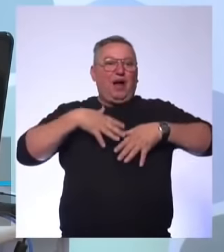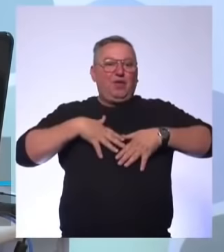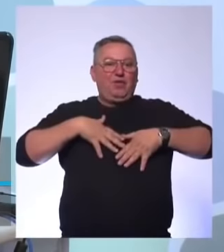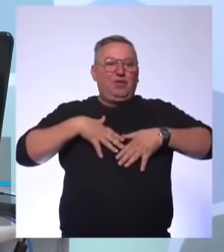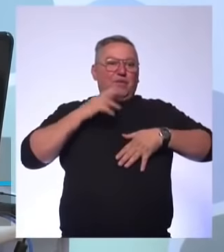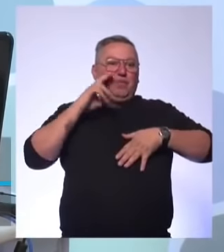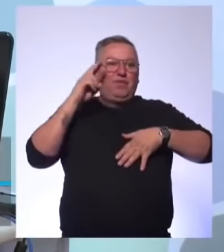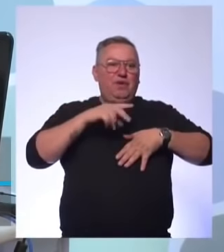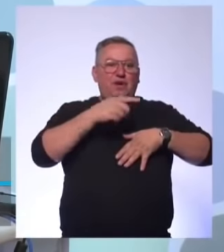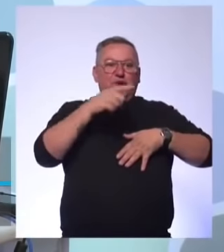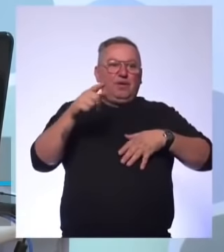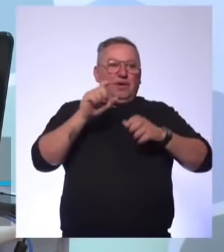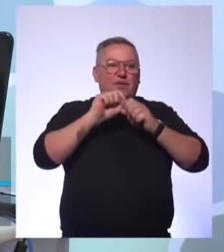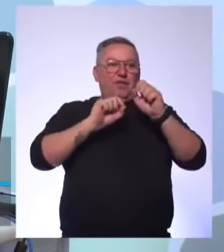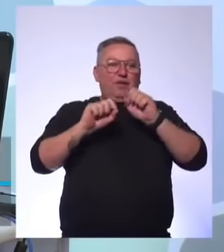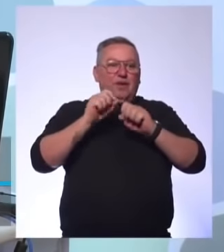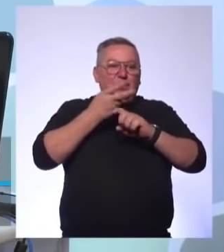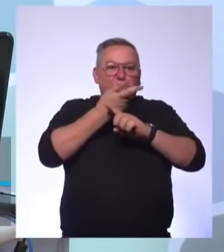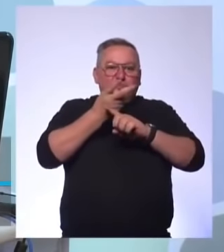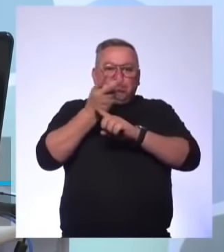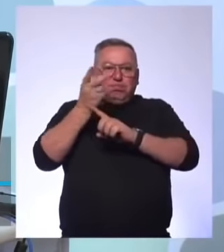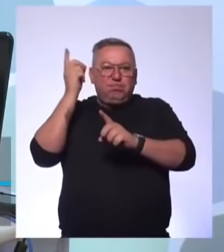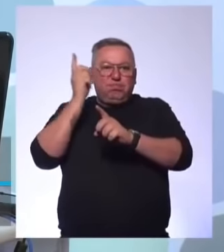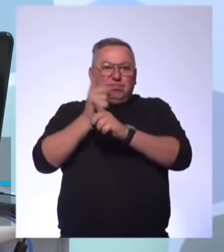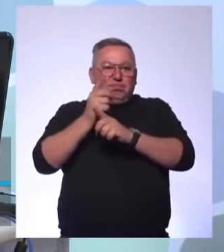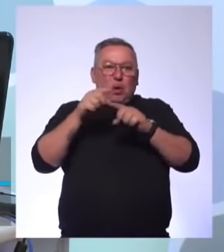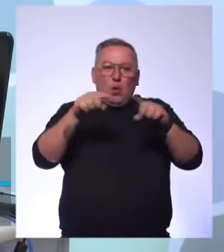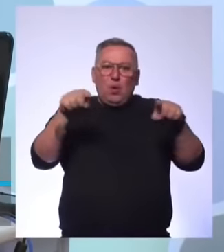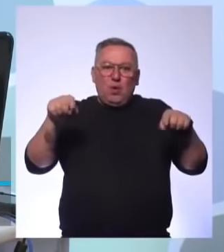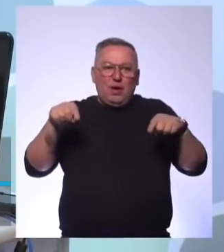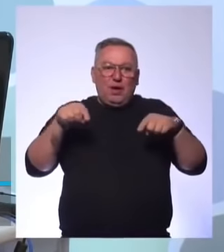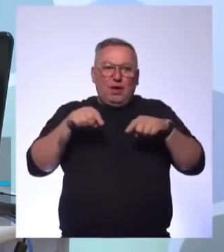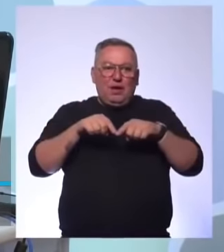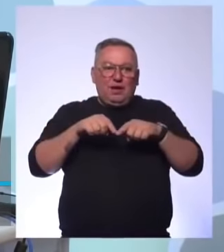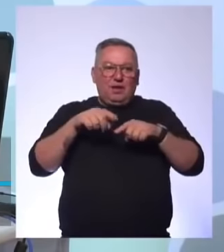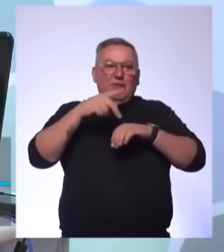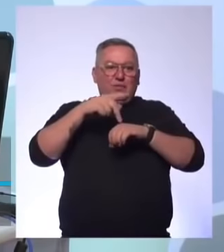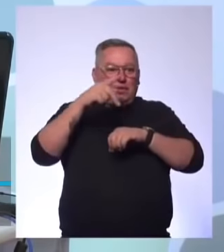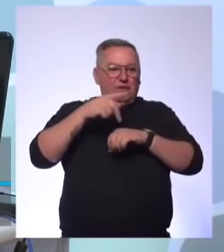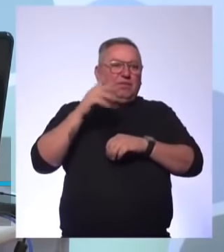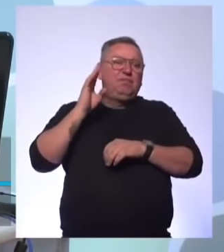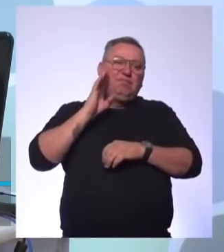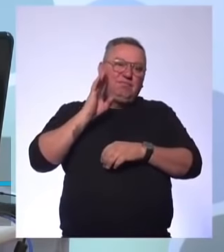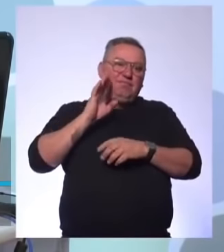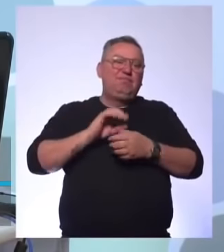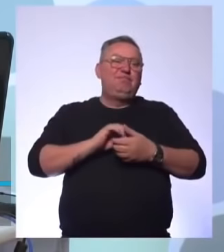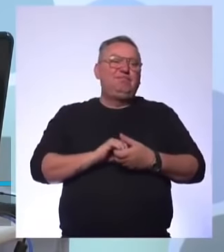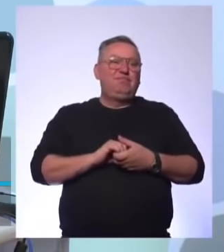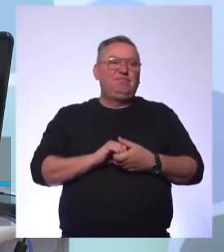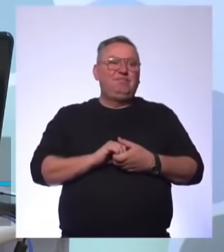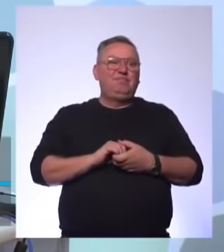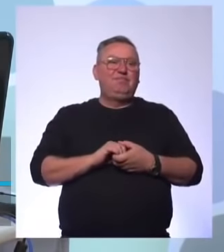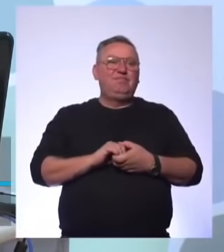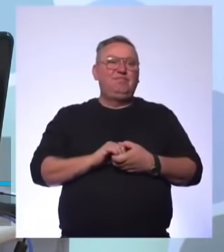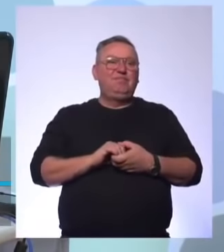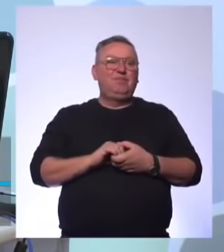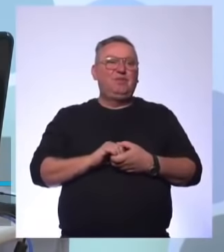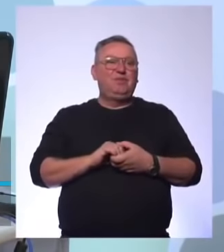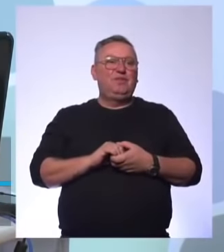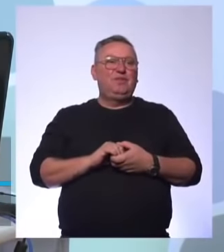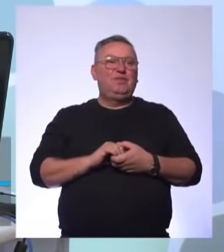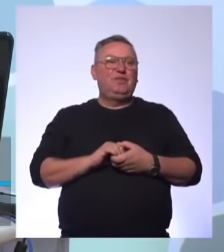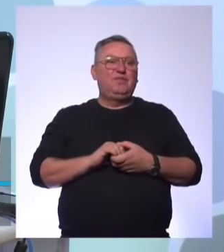estava, fizeram um mutirão de procura e encontraram o anel no quintal, sob umas pedras. A Pro Oh. criou aí o final dela, Que legal.